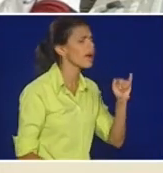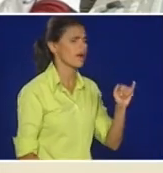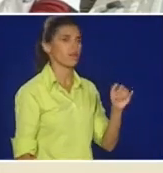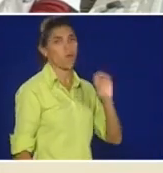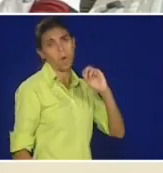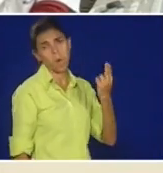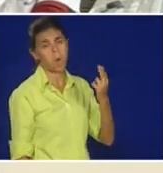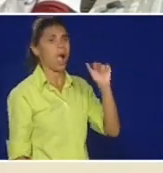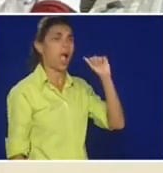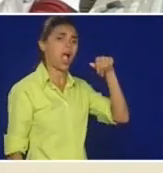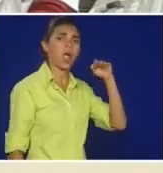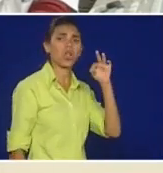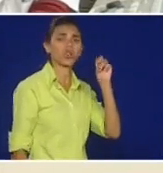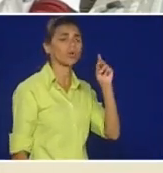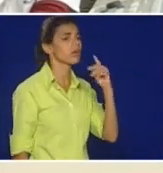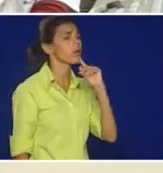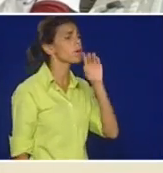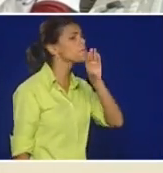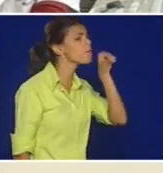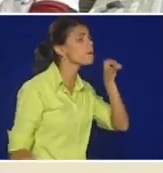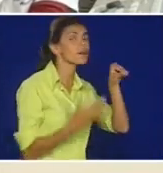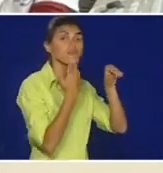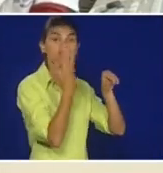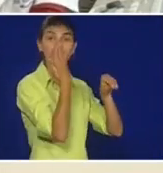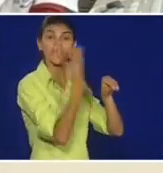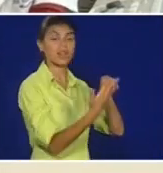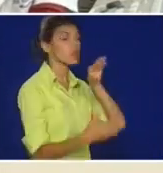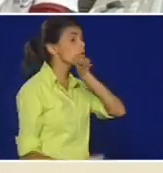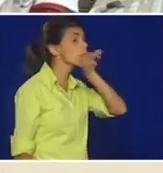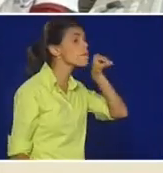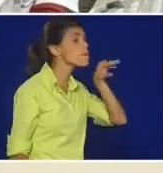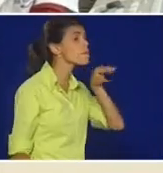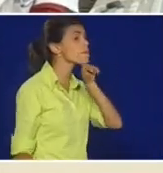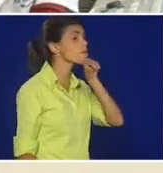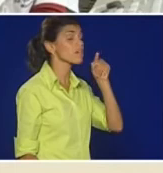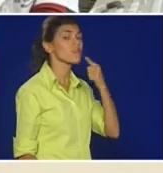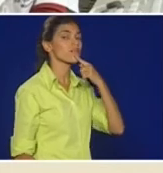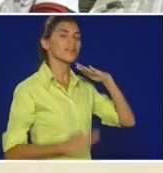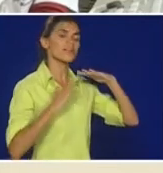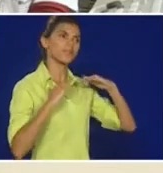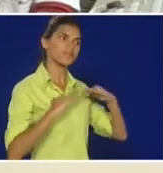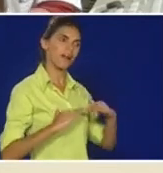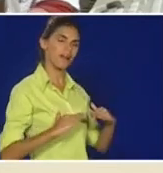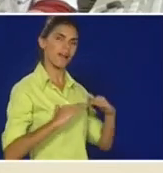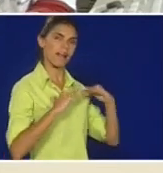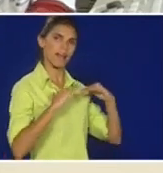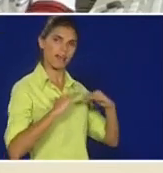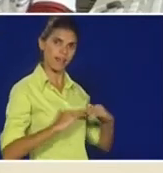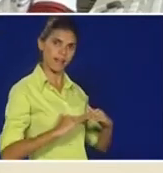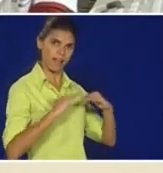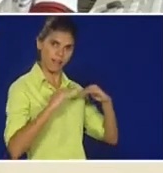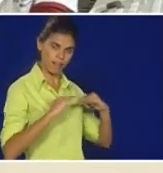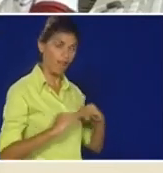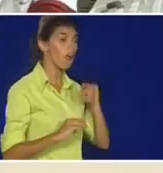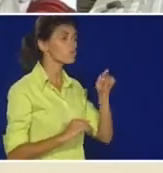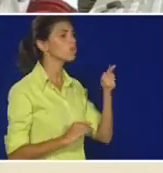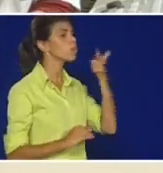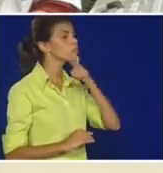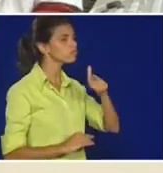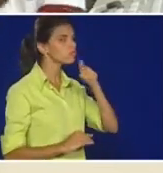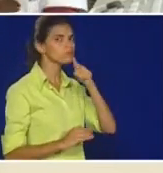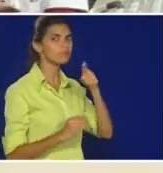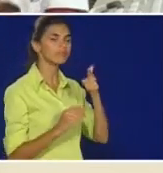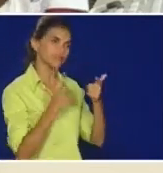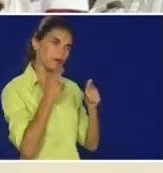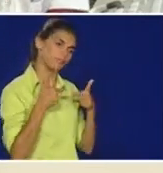sempre chamar papai ou seu Antônio, falar de frente para ele, tá? Falar devagar, e